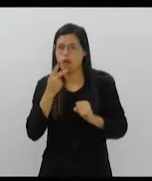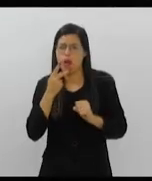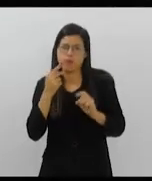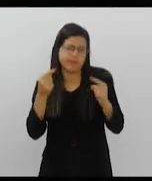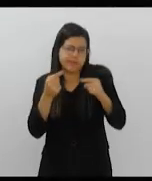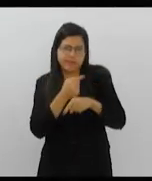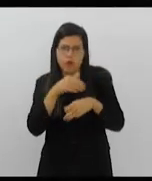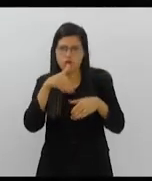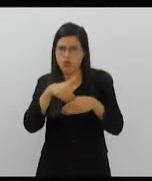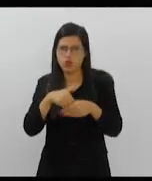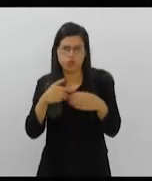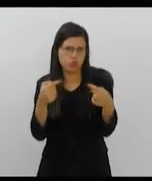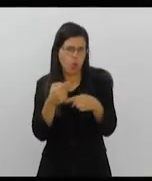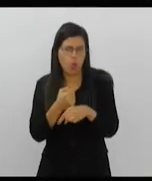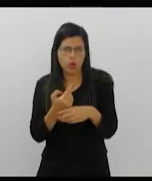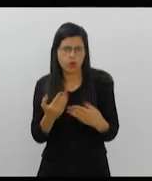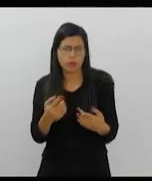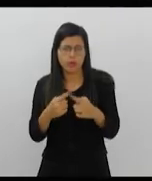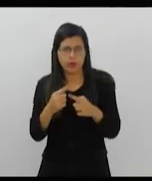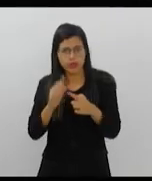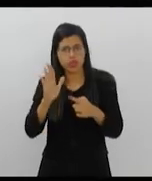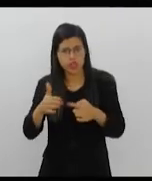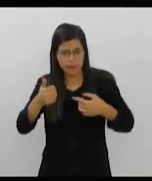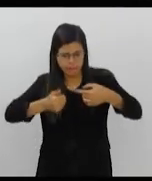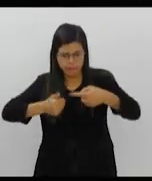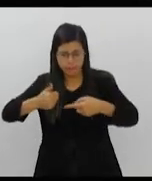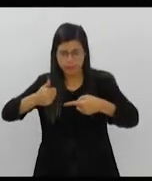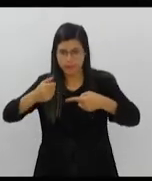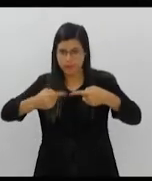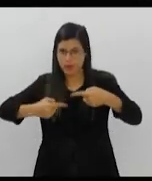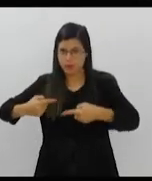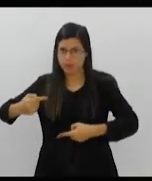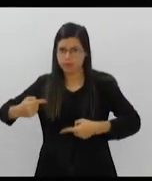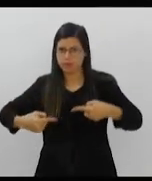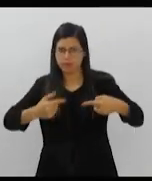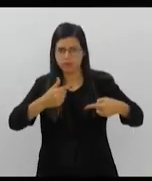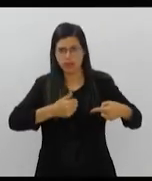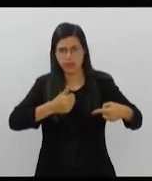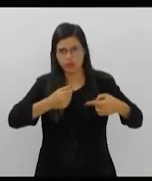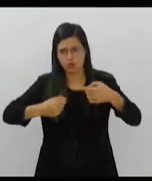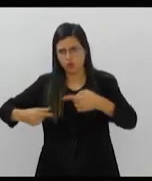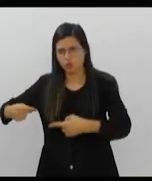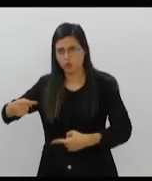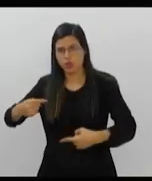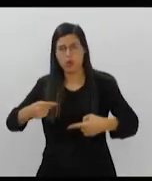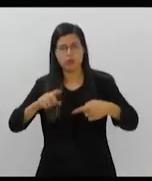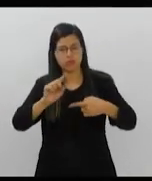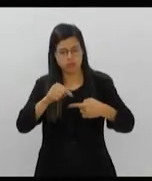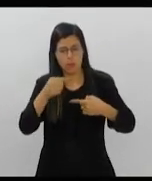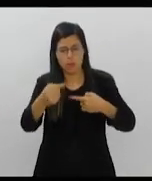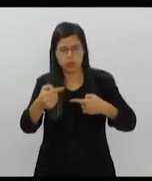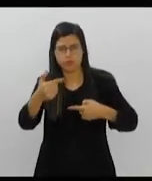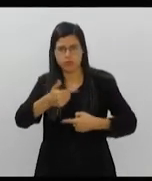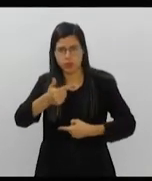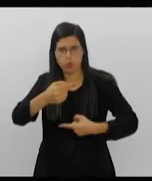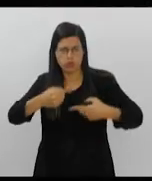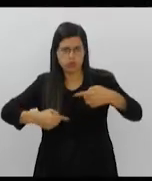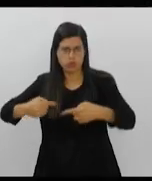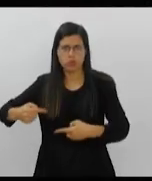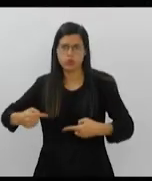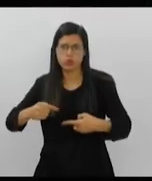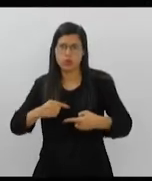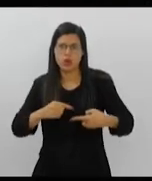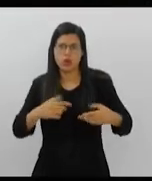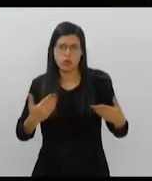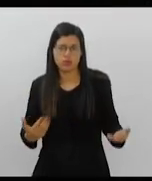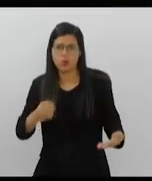em primeira, já passou em segunda. Ou ele referenda ou vota contra.